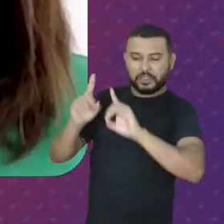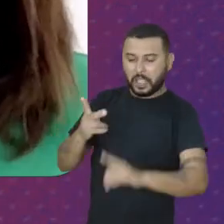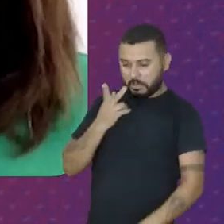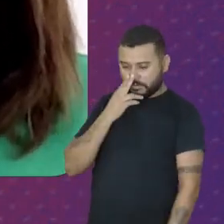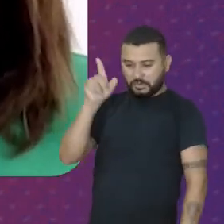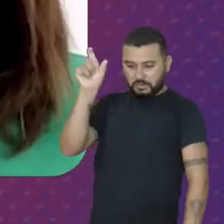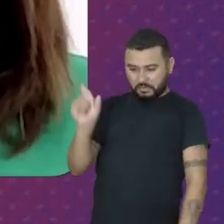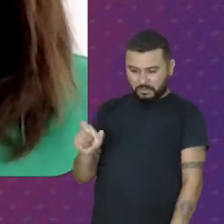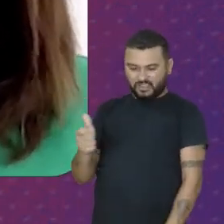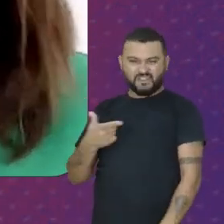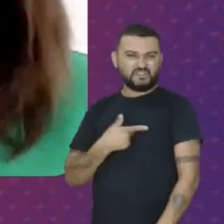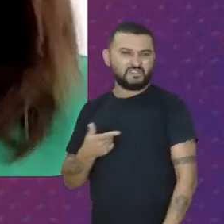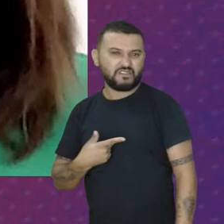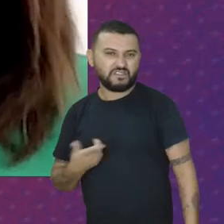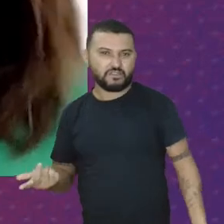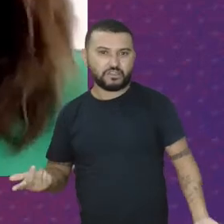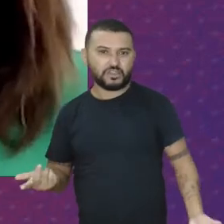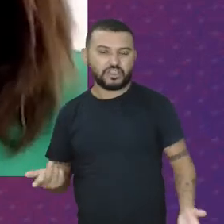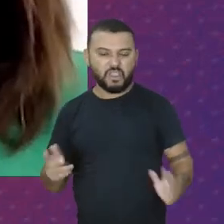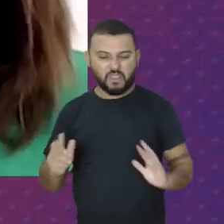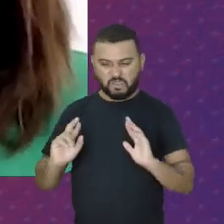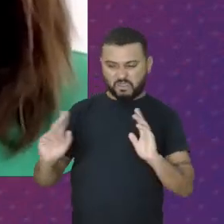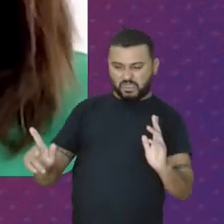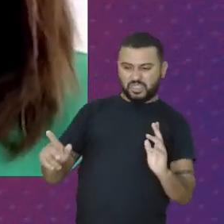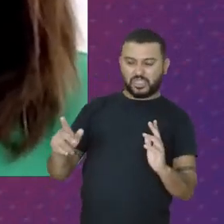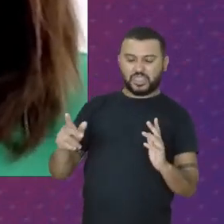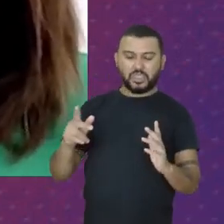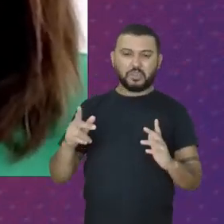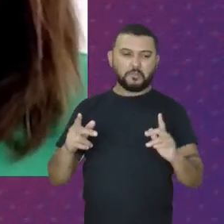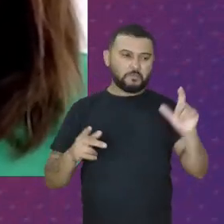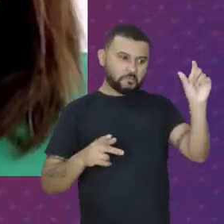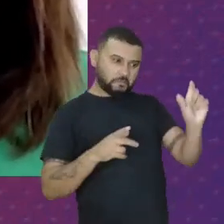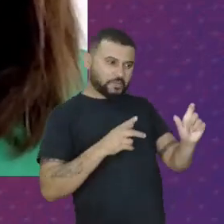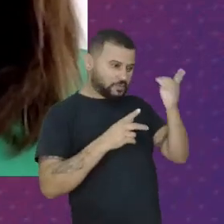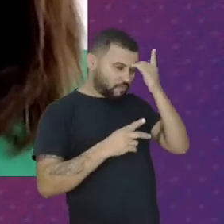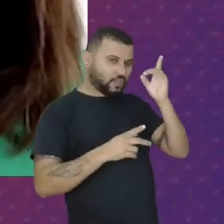algo muito diferente do padrão de beleza.